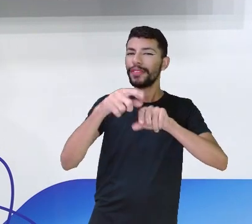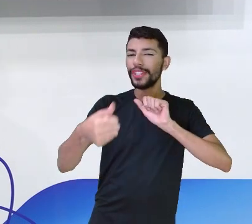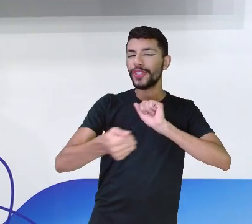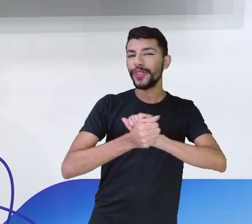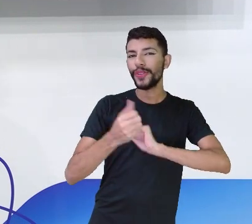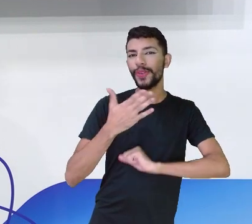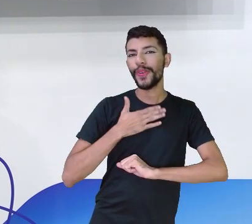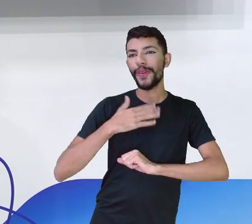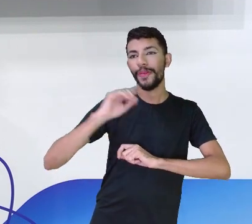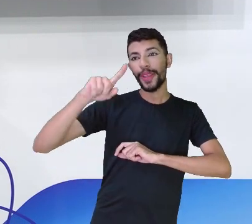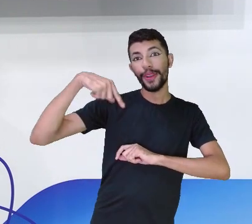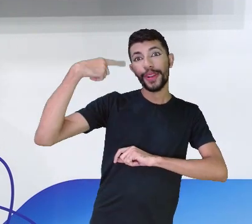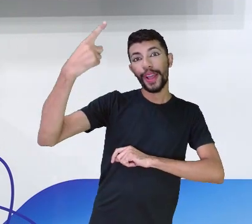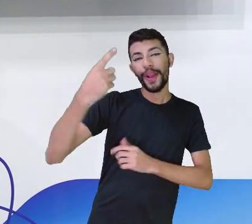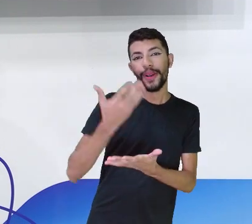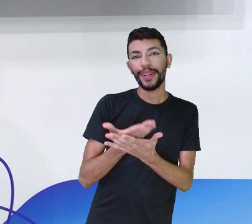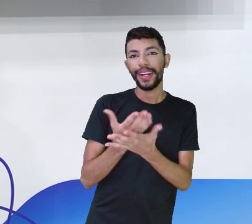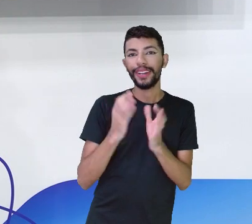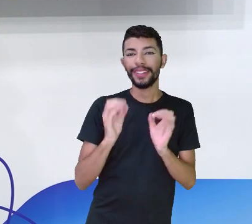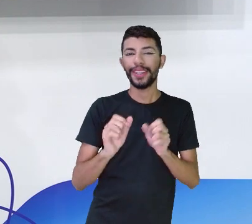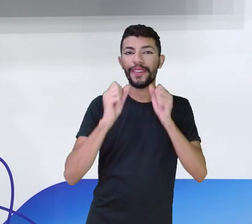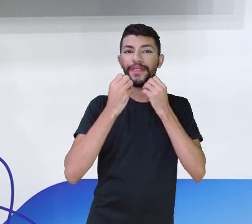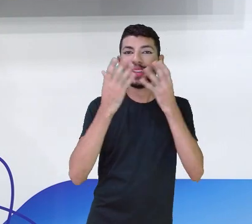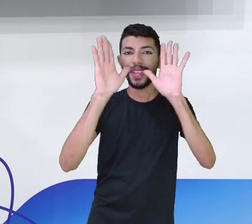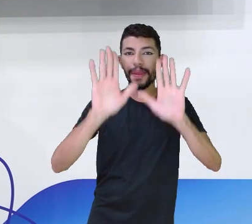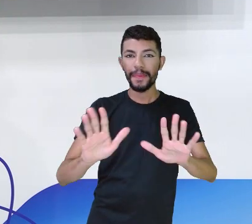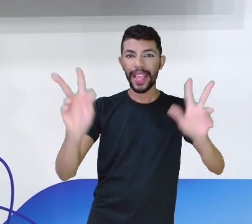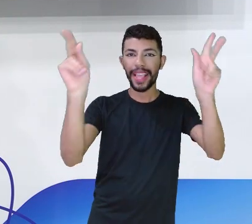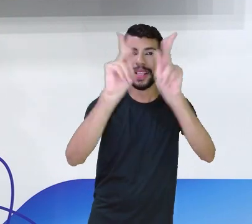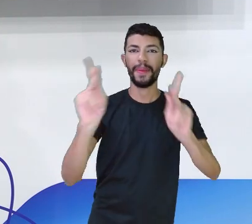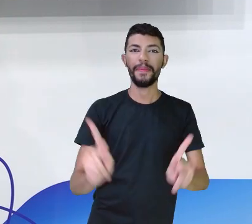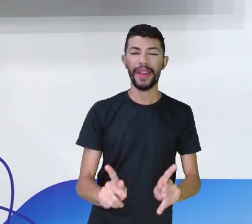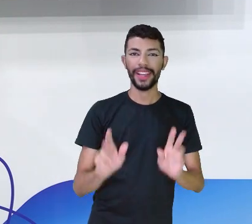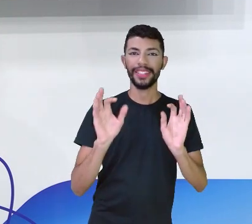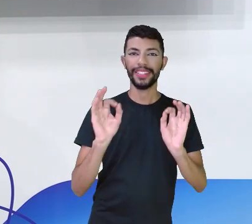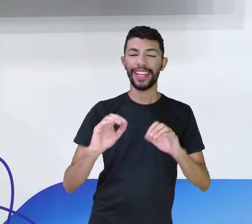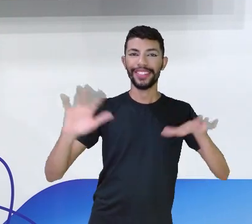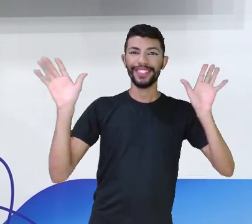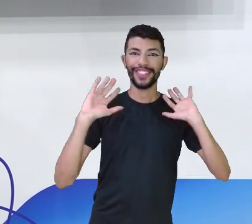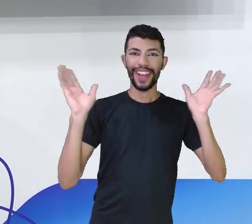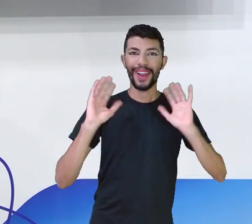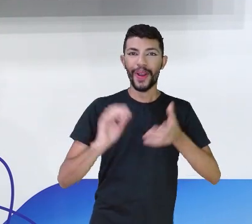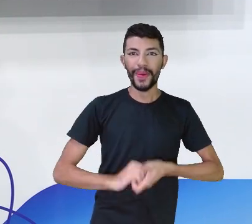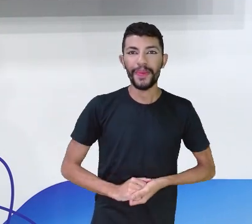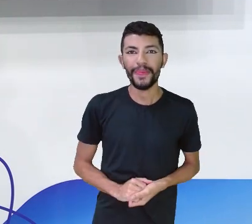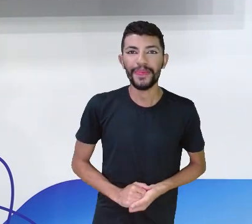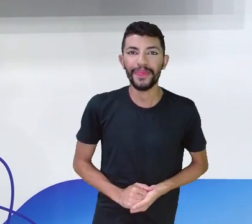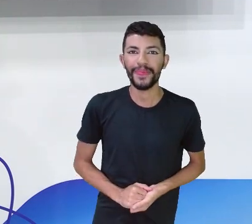comigo numa próxima oportunidade. Fiquem bem, fiquem em paz. Tchau, tchau.